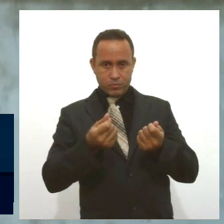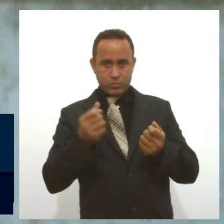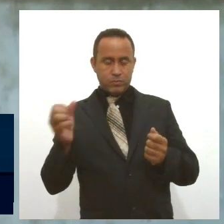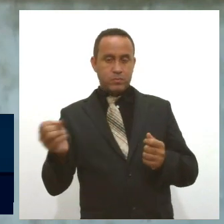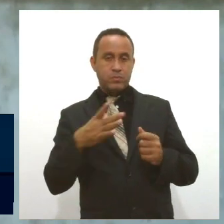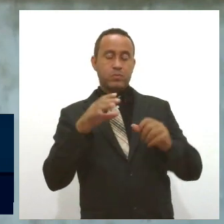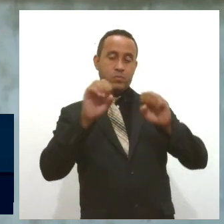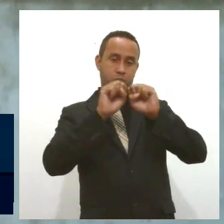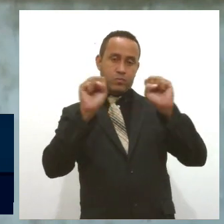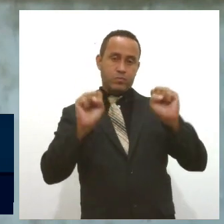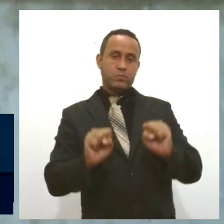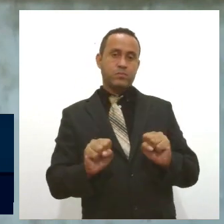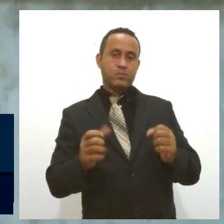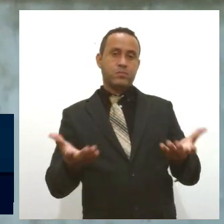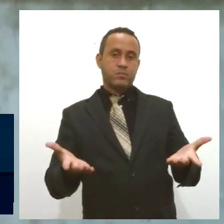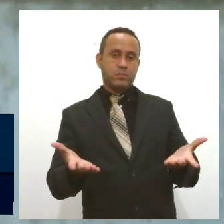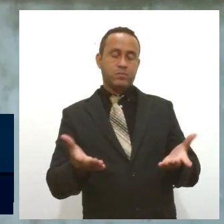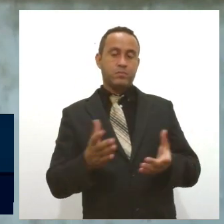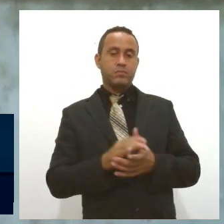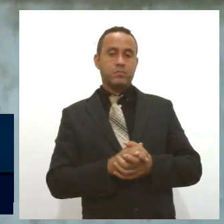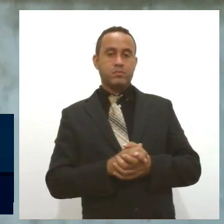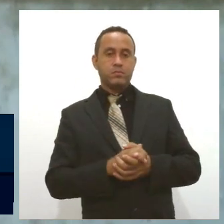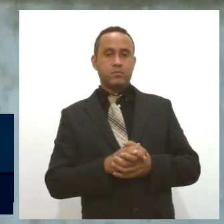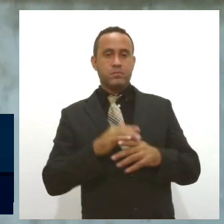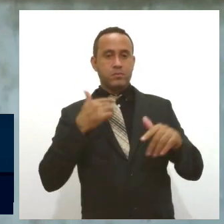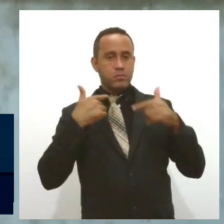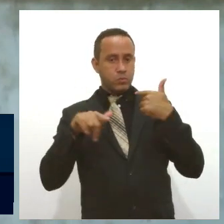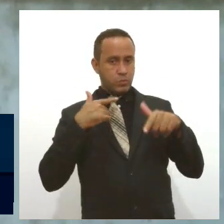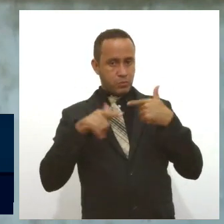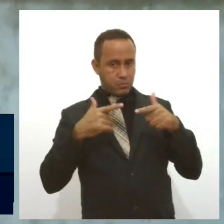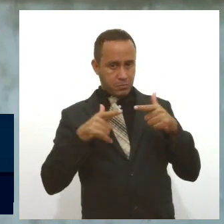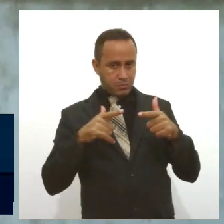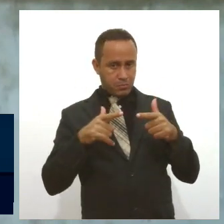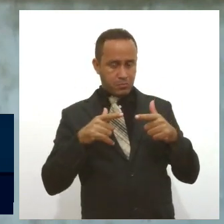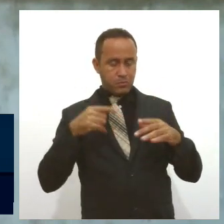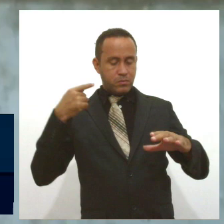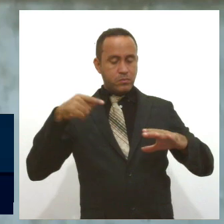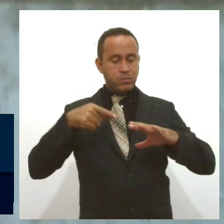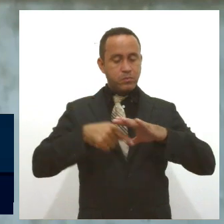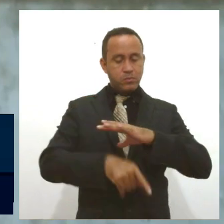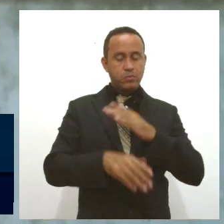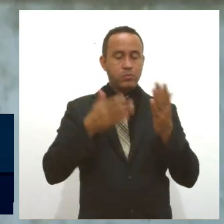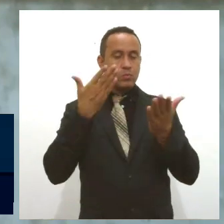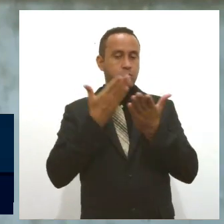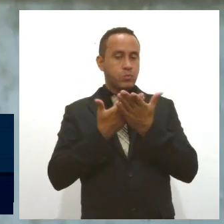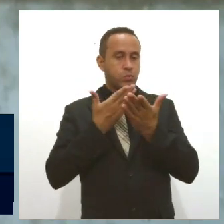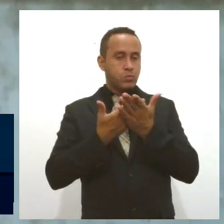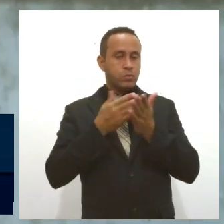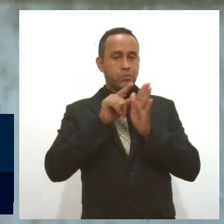novos sistemas. Então, esse é um trabalho que precisa, de fato, ser aprimorado e ser feito.